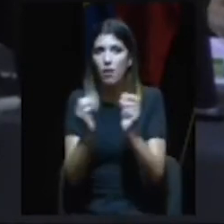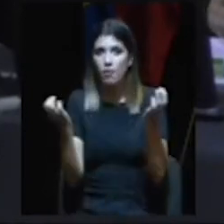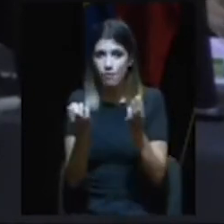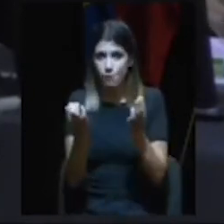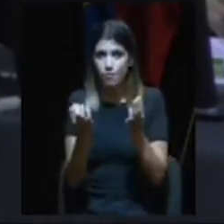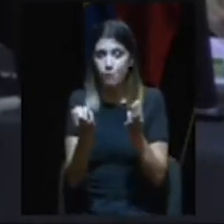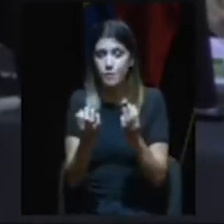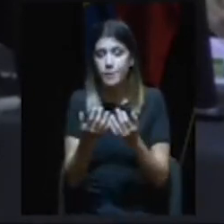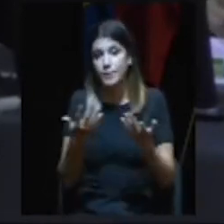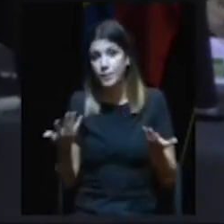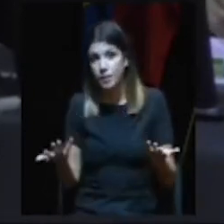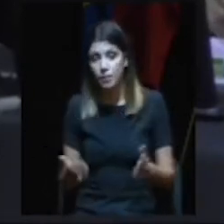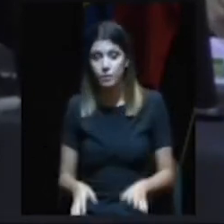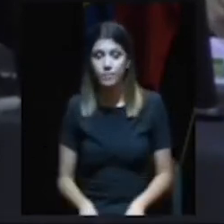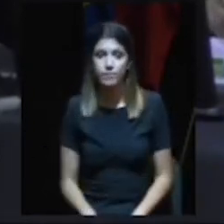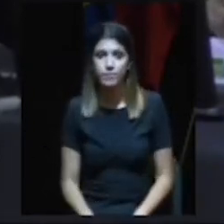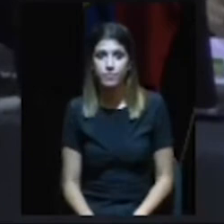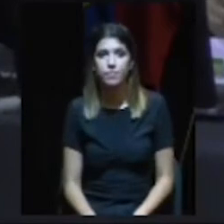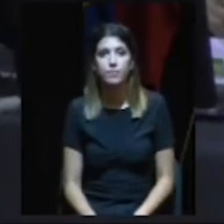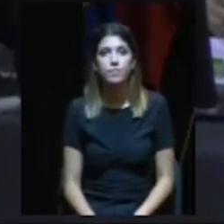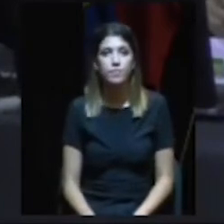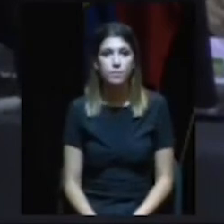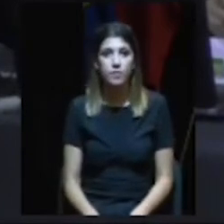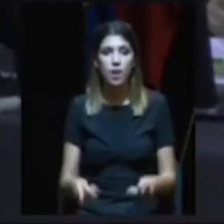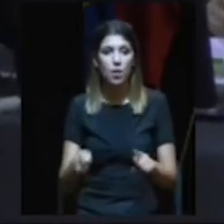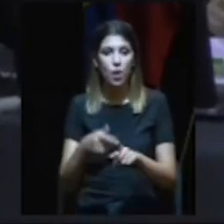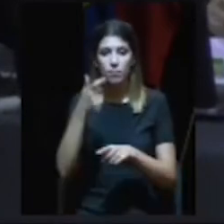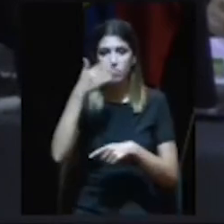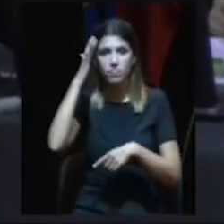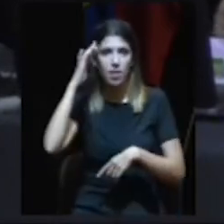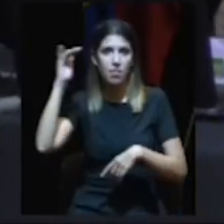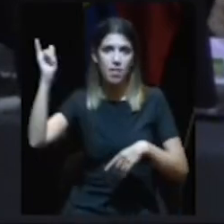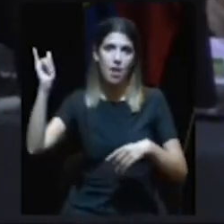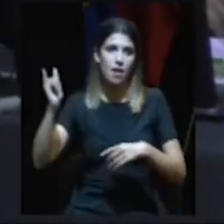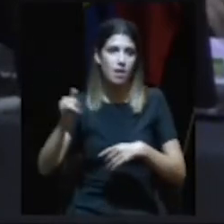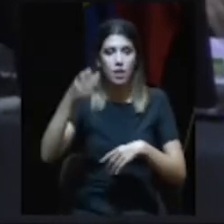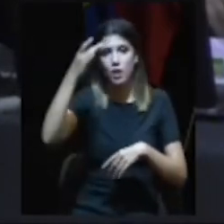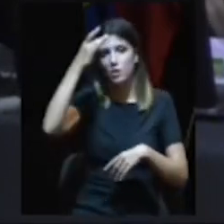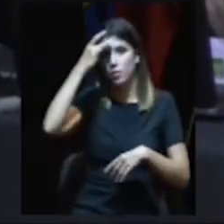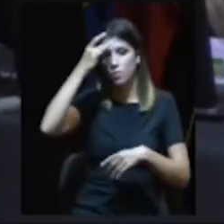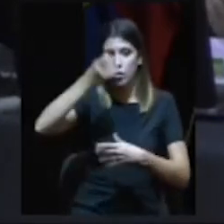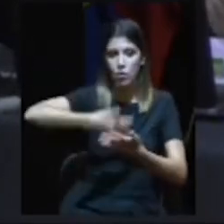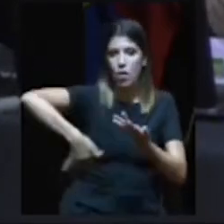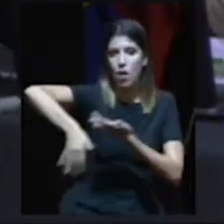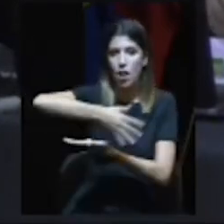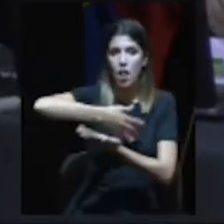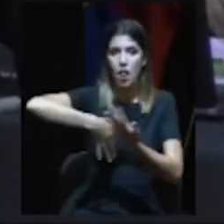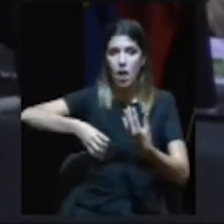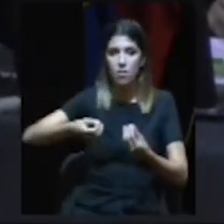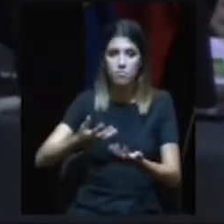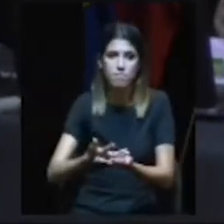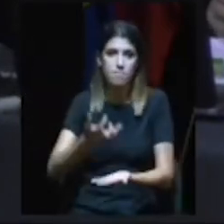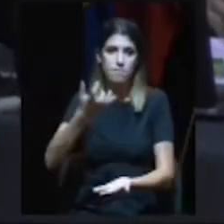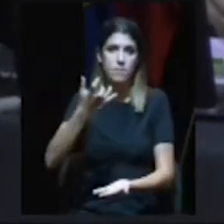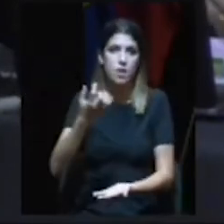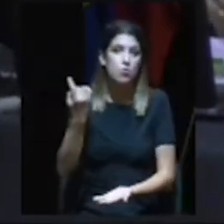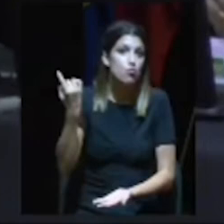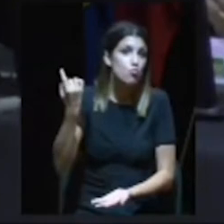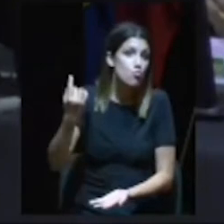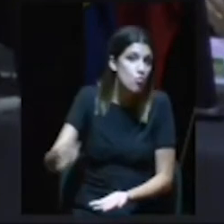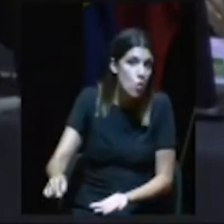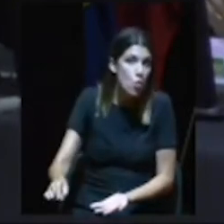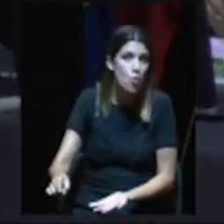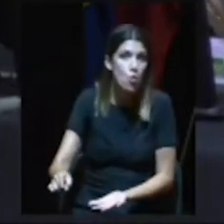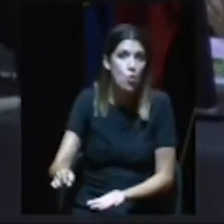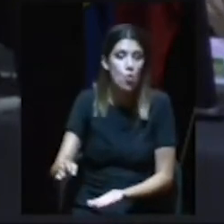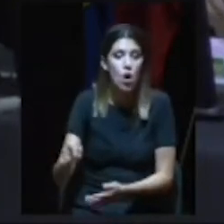portanto, apesar de esta polarização, como muito bem disse o Sr. Presidente da Câmara, ser apenas e